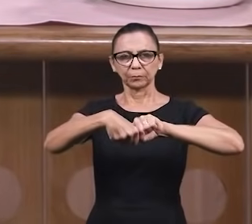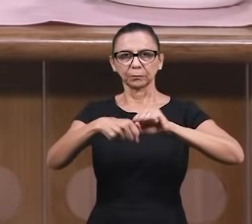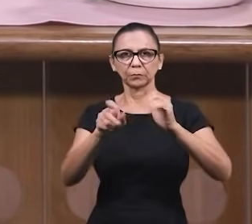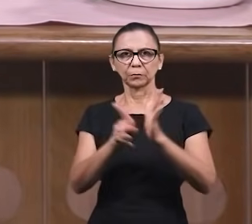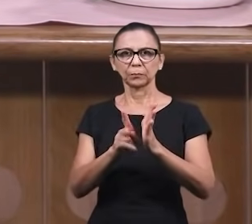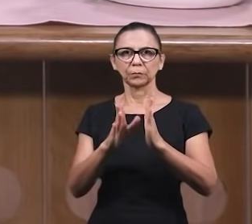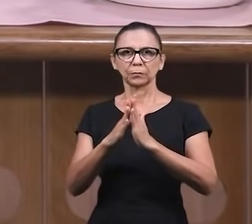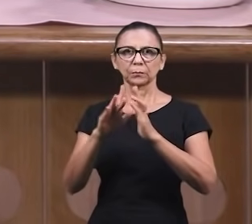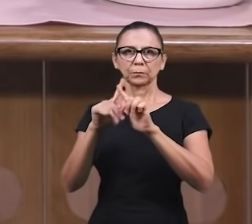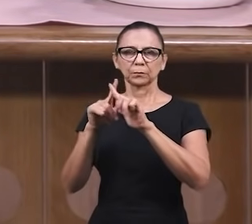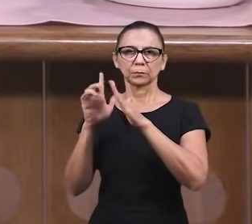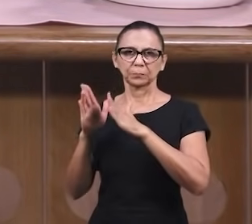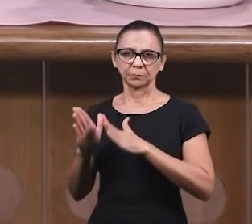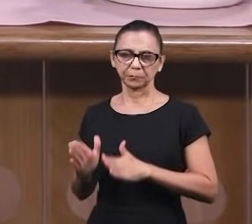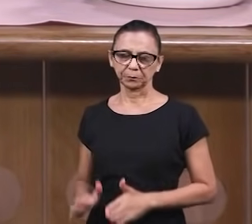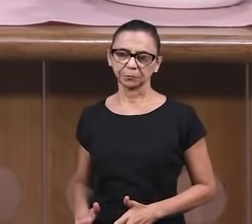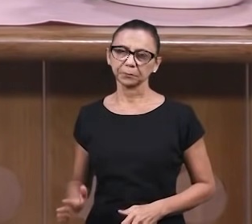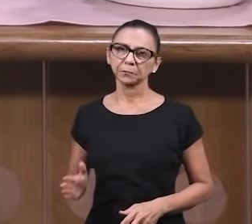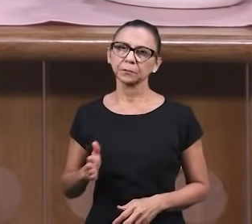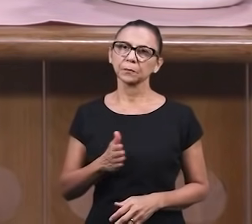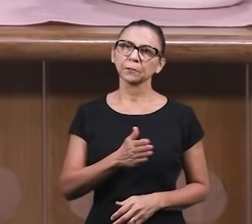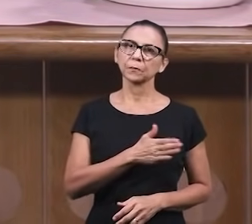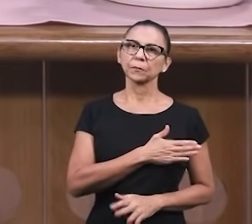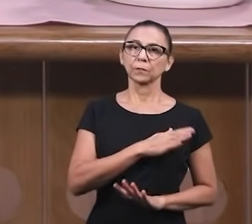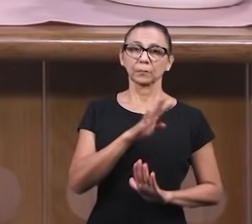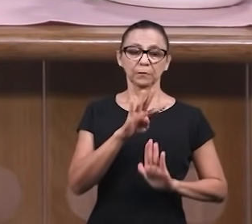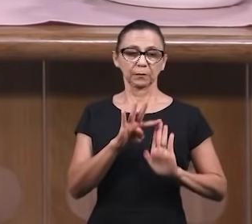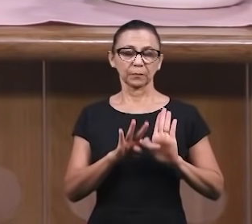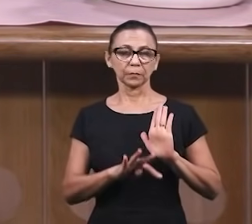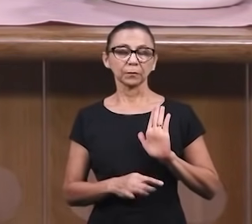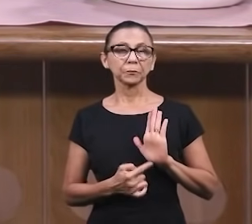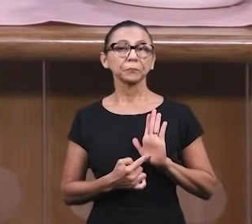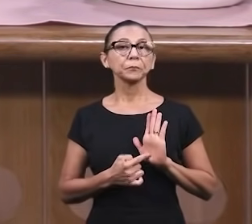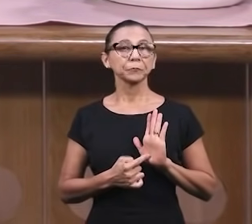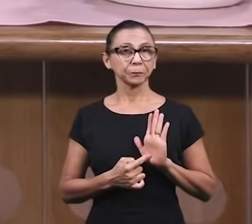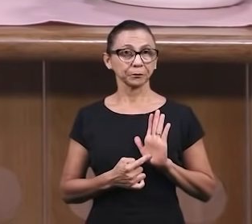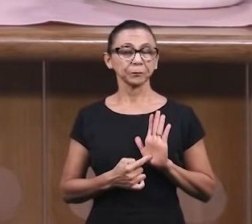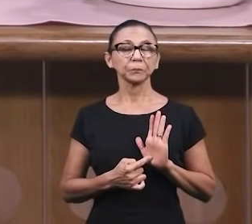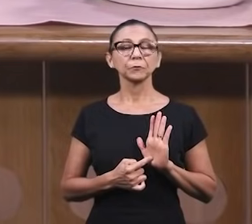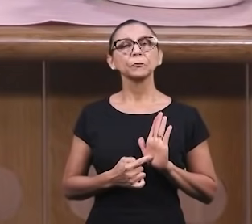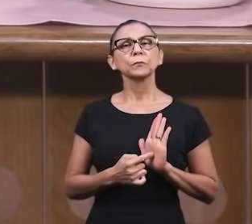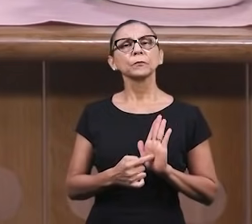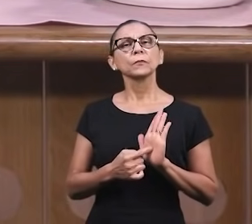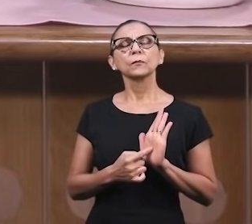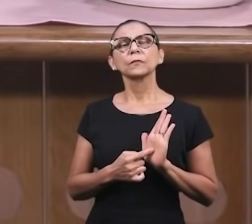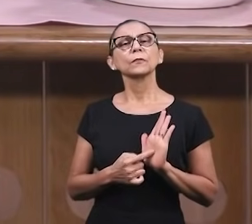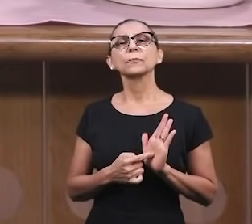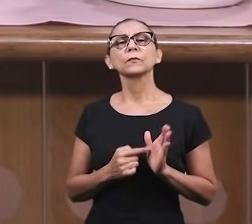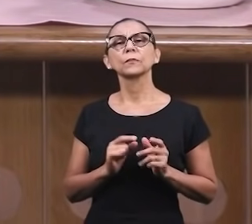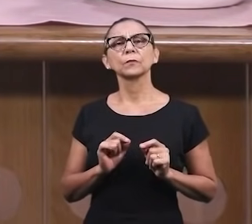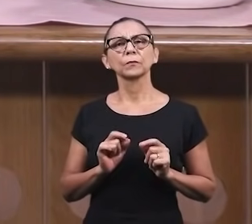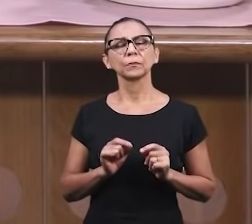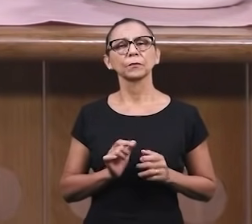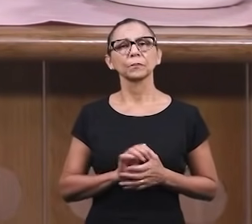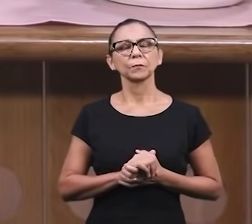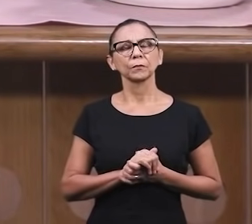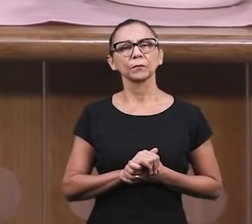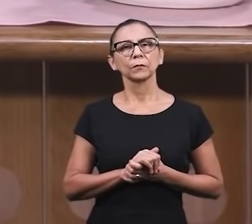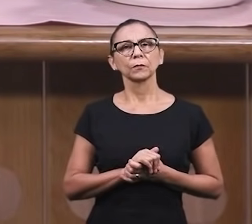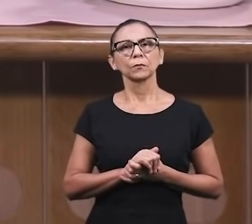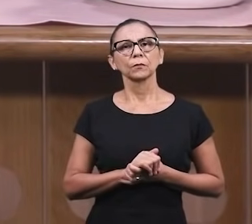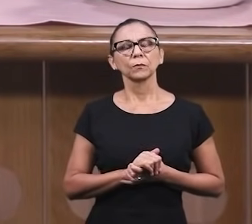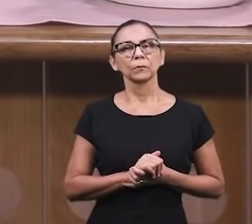E nesse texto que nós acabamos de ler, ele está dentro